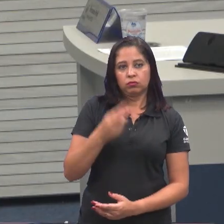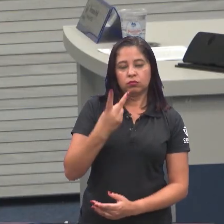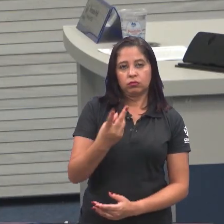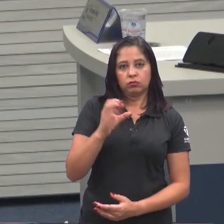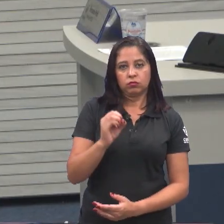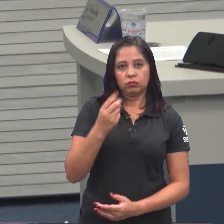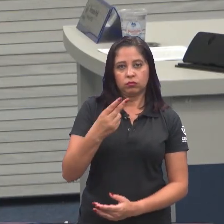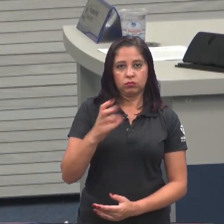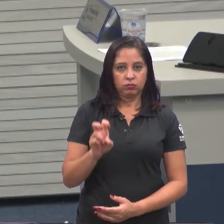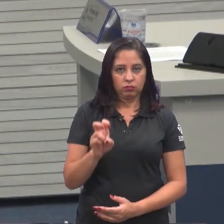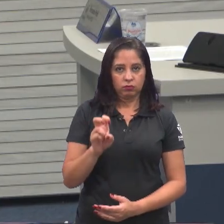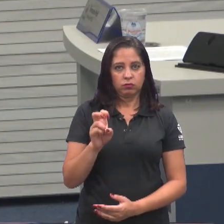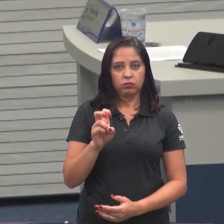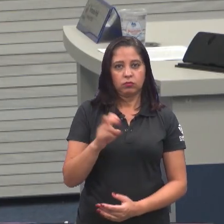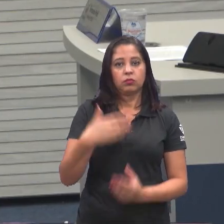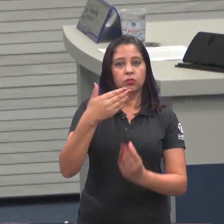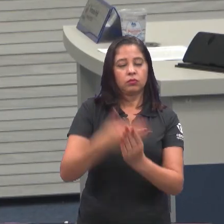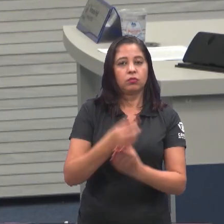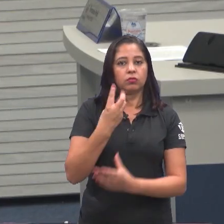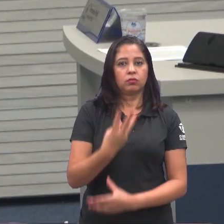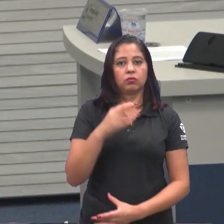31/2025 e processo número